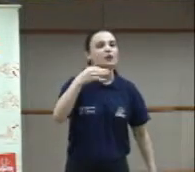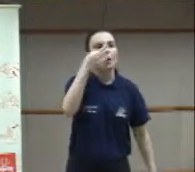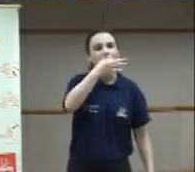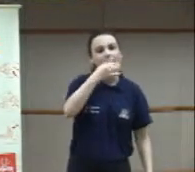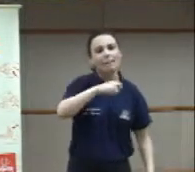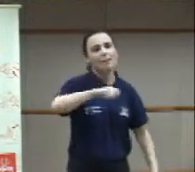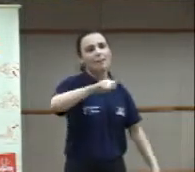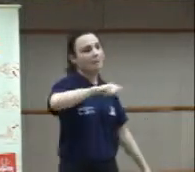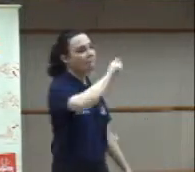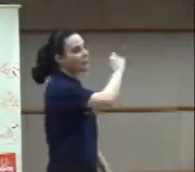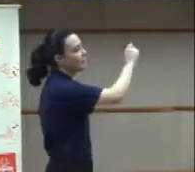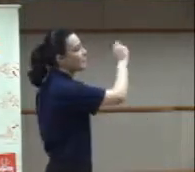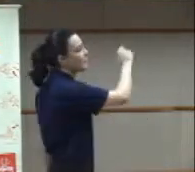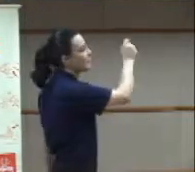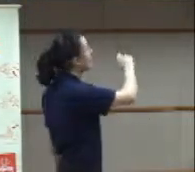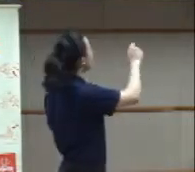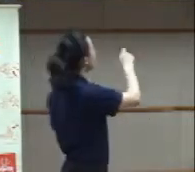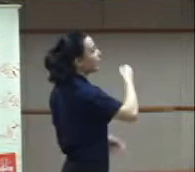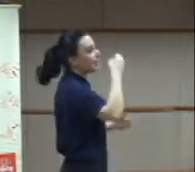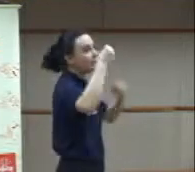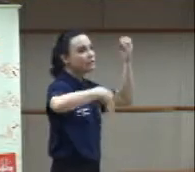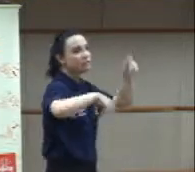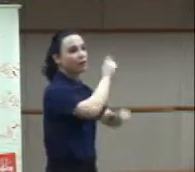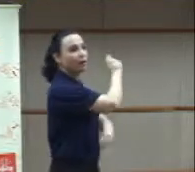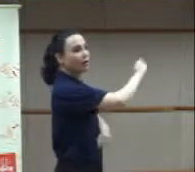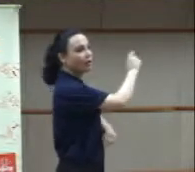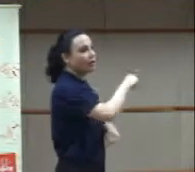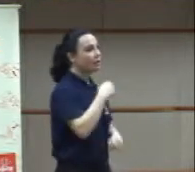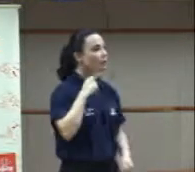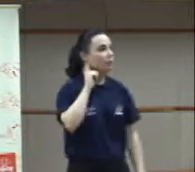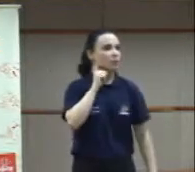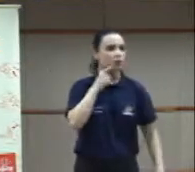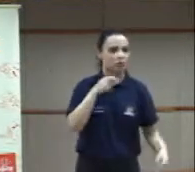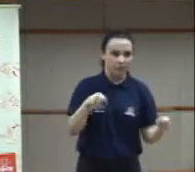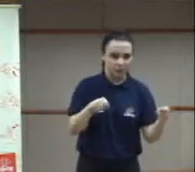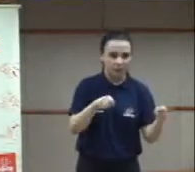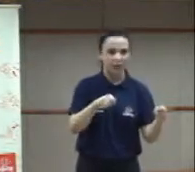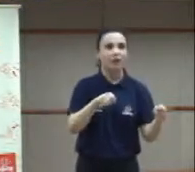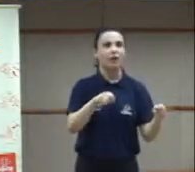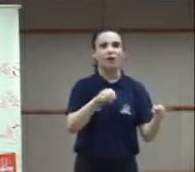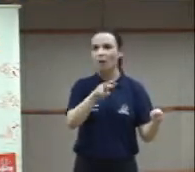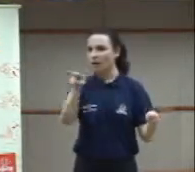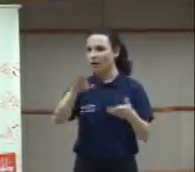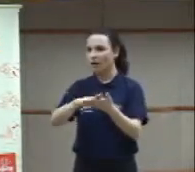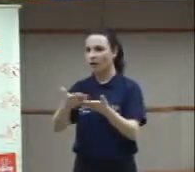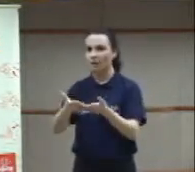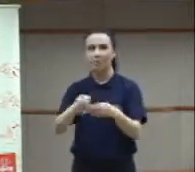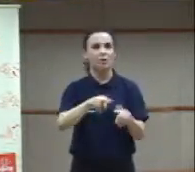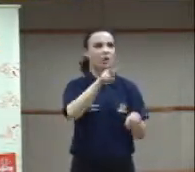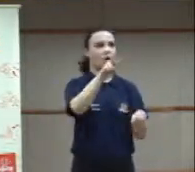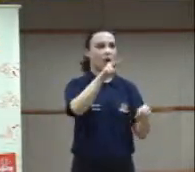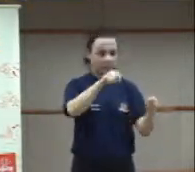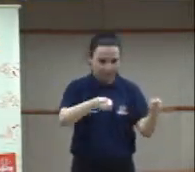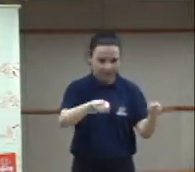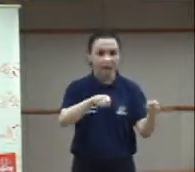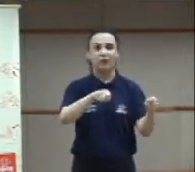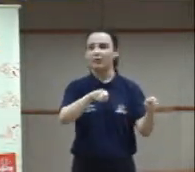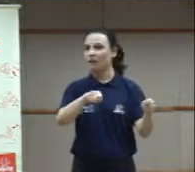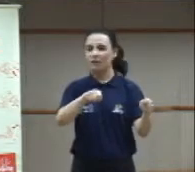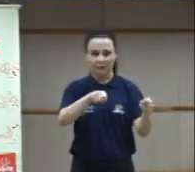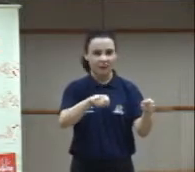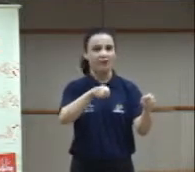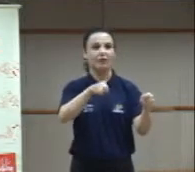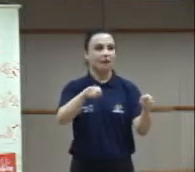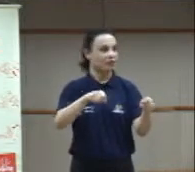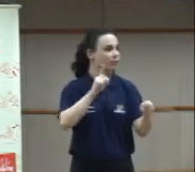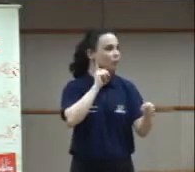coisa. É comum você ver professor fazer isso. Ele escreve uma coisa no quadro e fala outra. Aí o intérprete vai